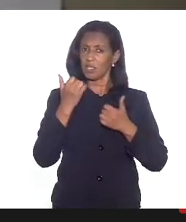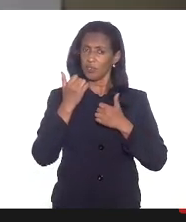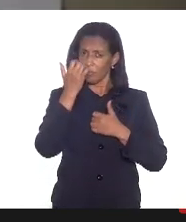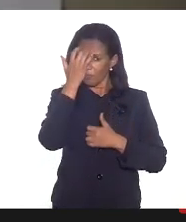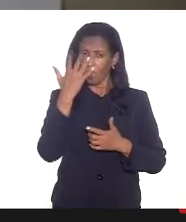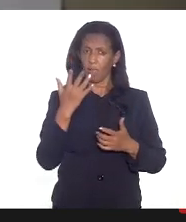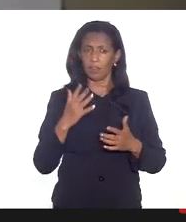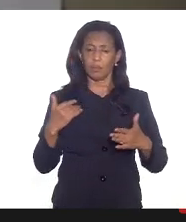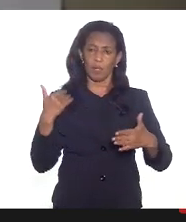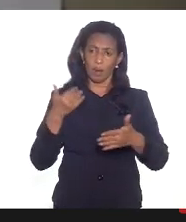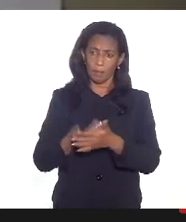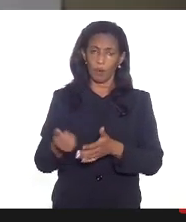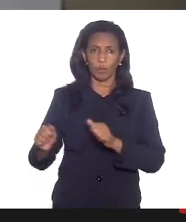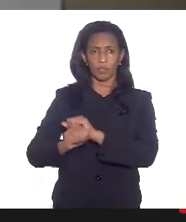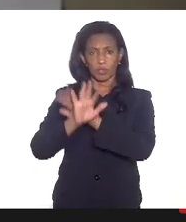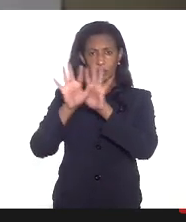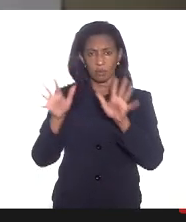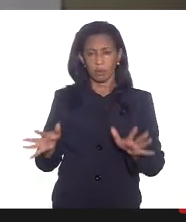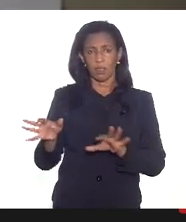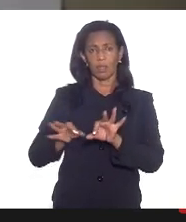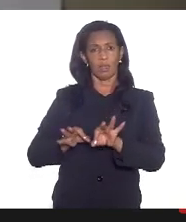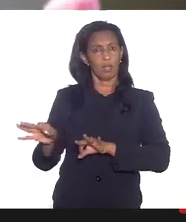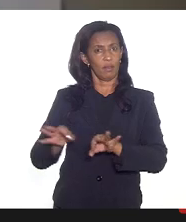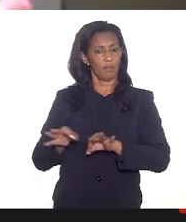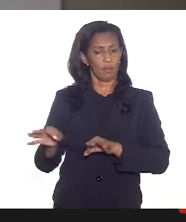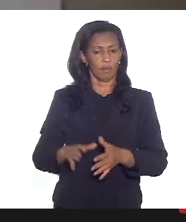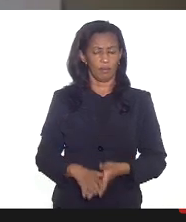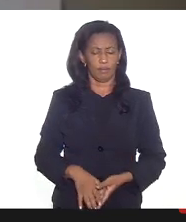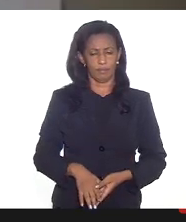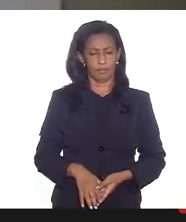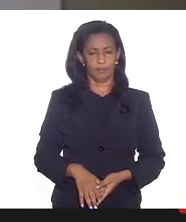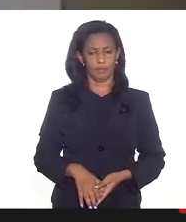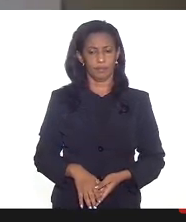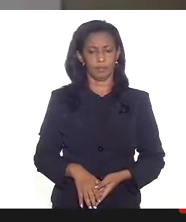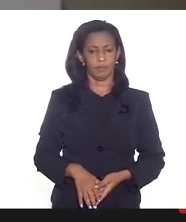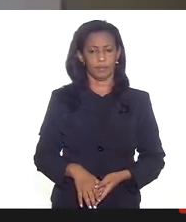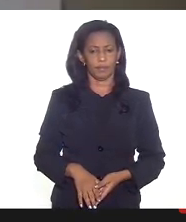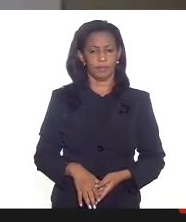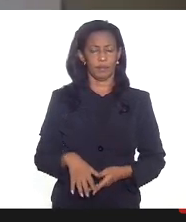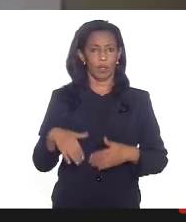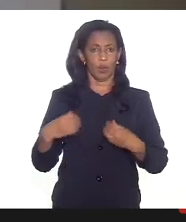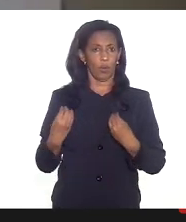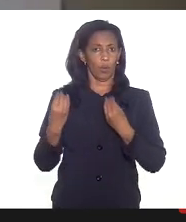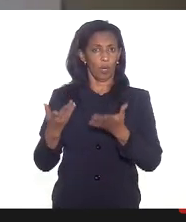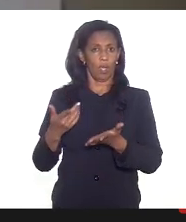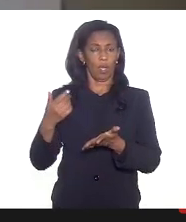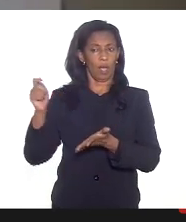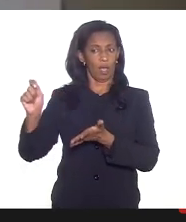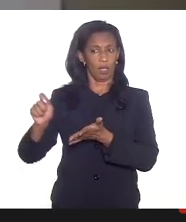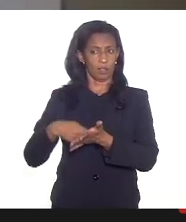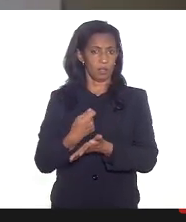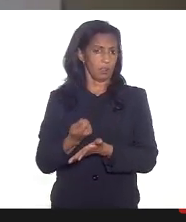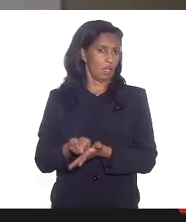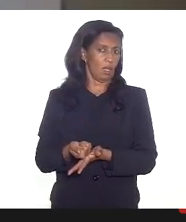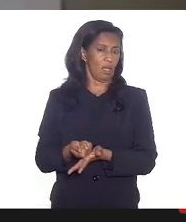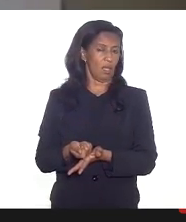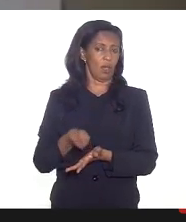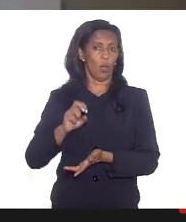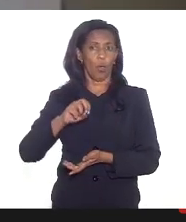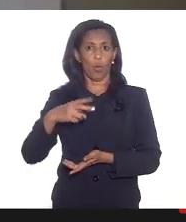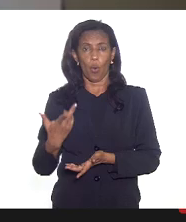isso para Que ela possa ali da forma mais buraco desburocratizada possível lançar sua assinatura eu acho que não não